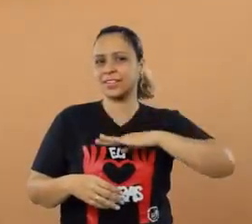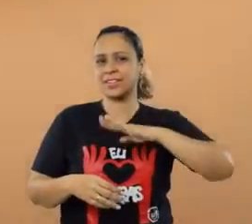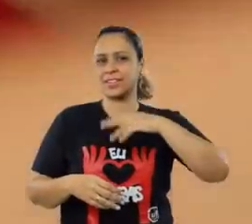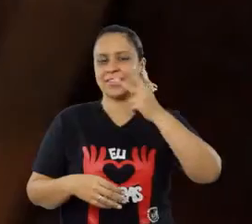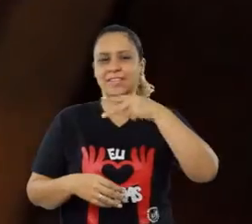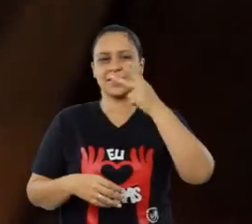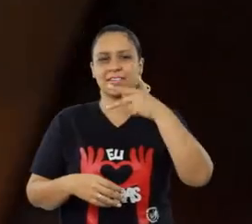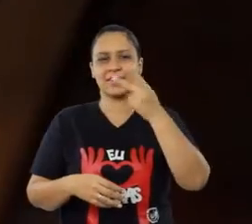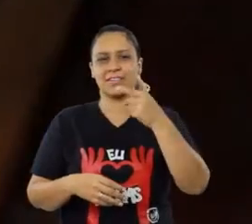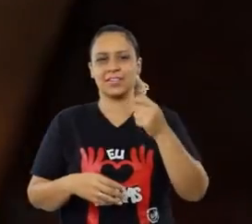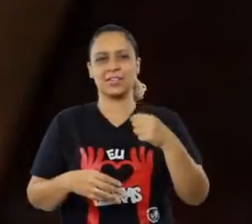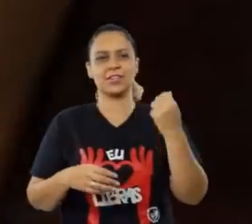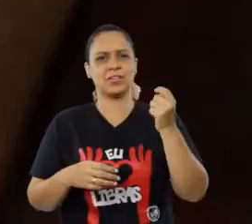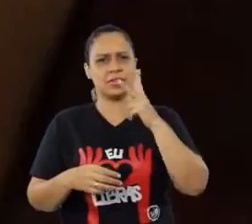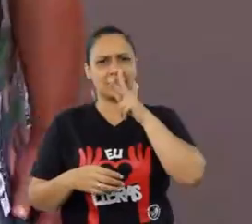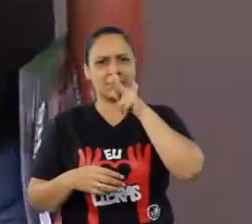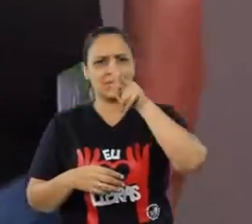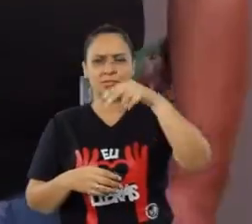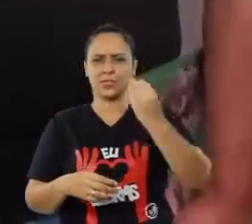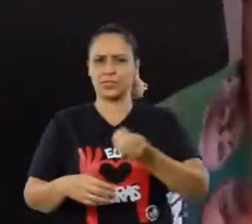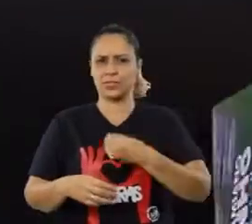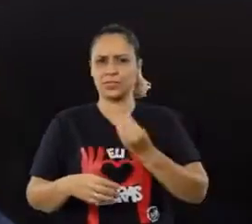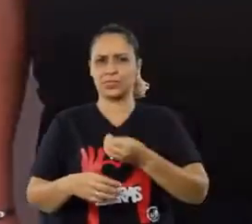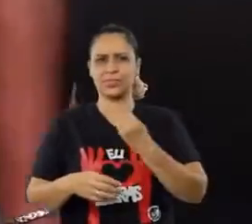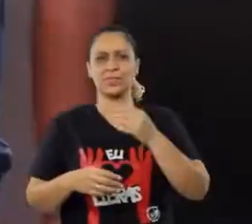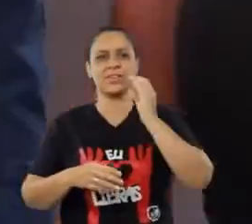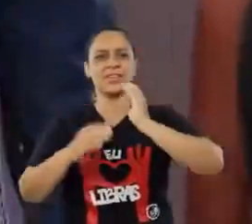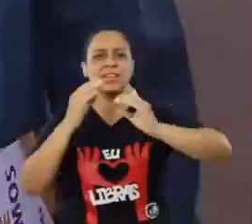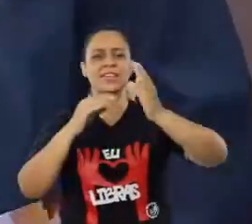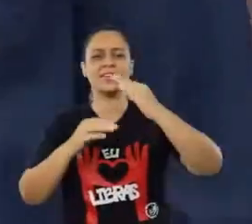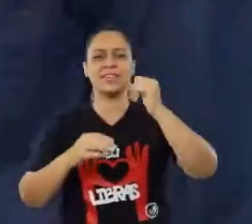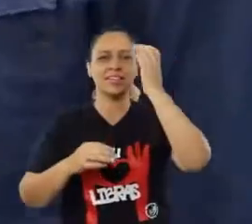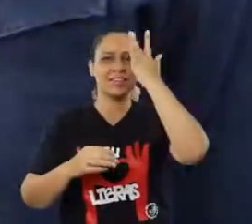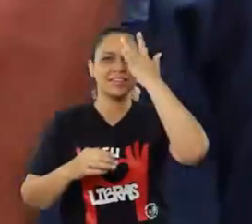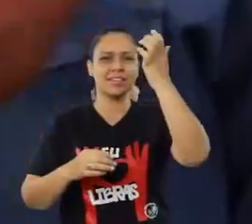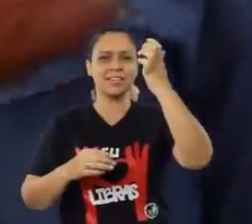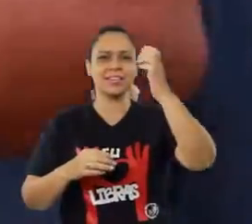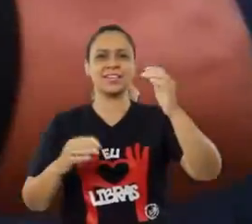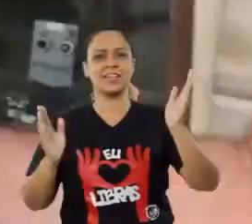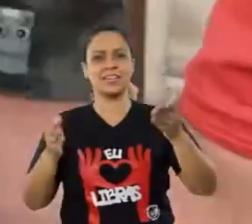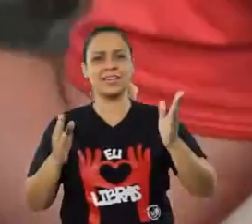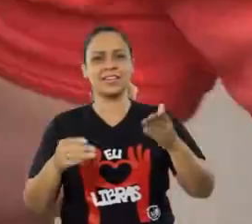o jeito é que a vida cantando amanhã eu fizer